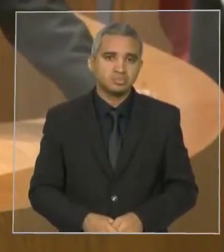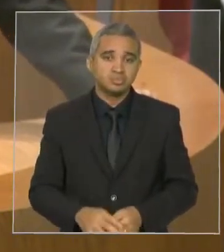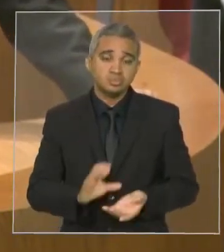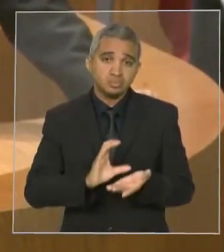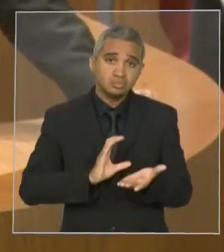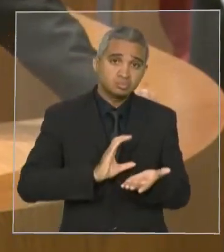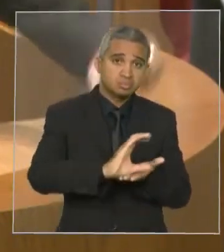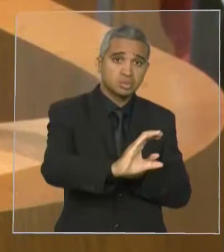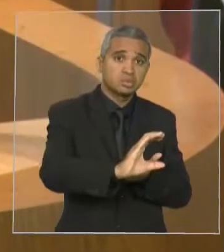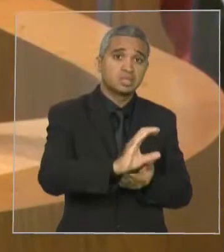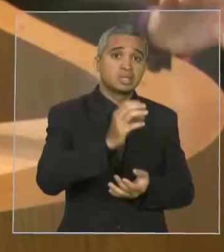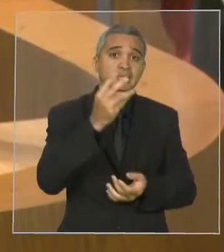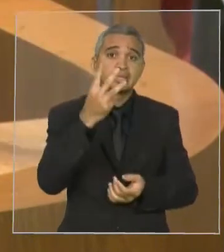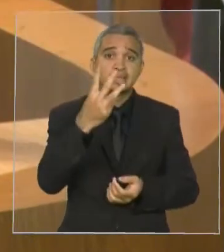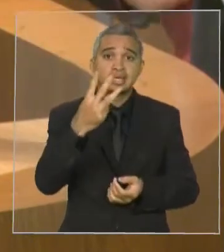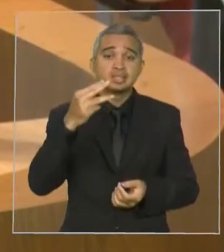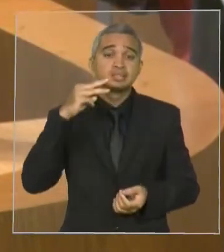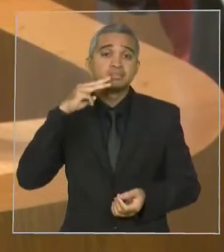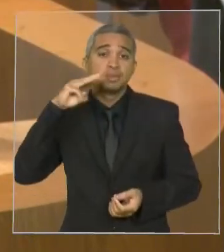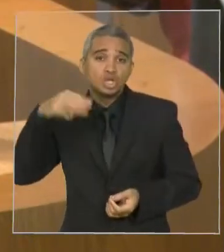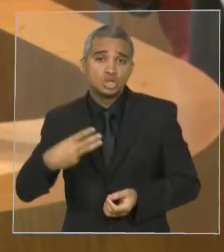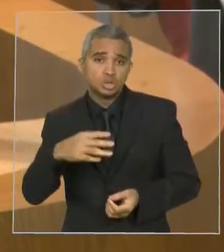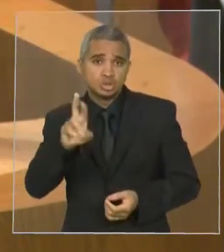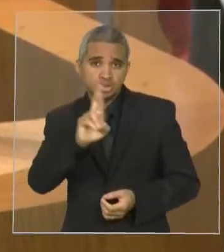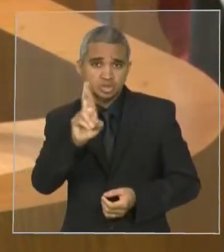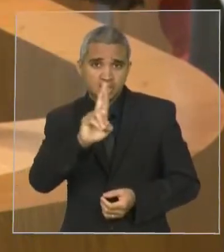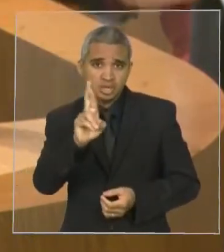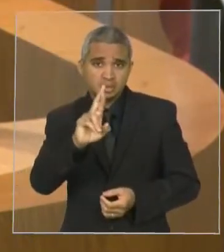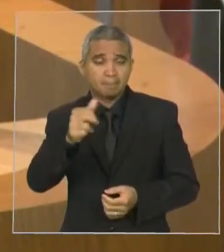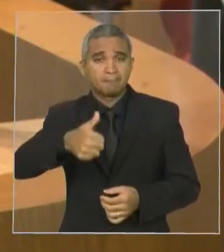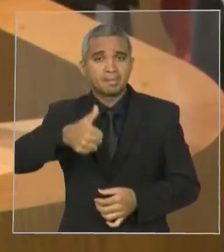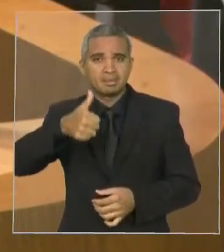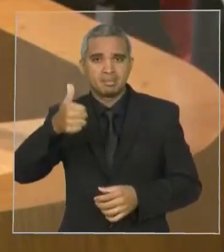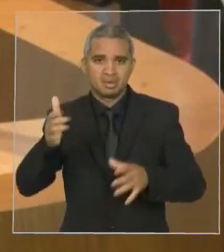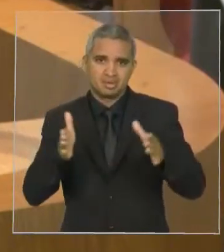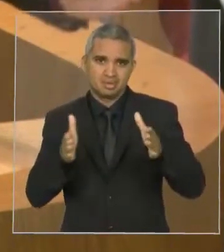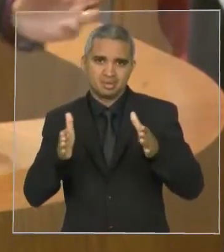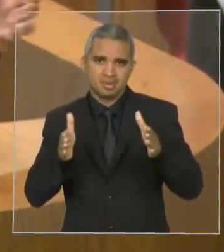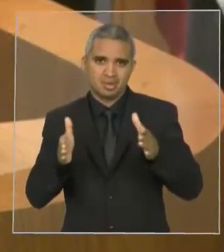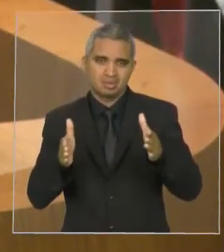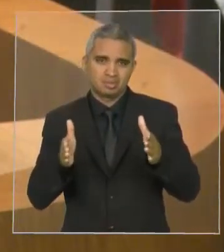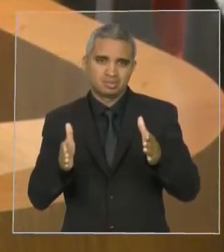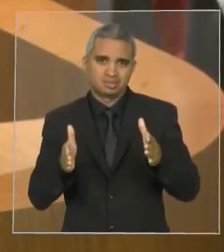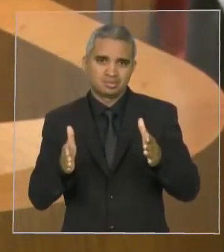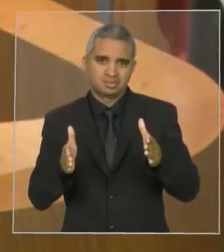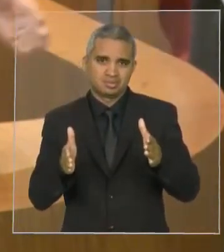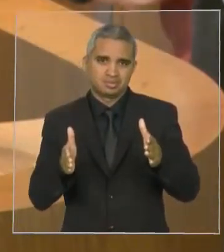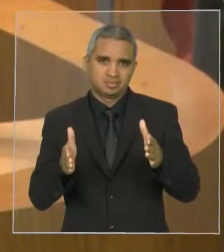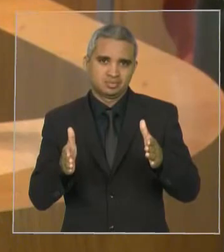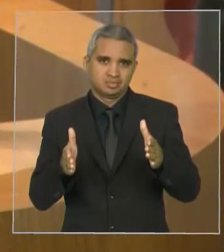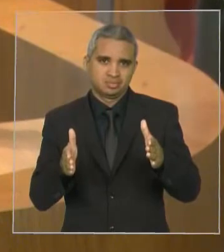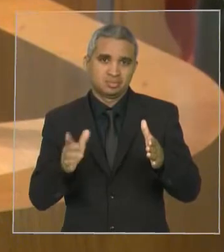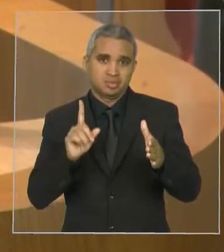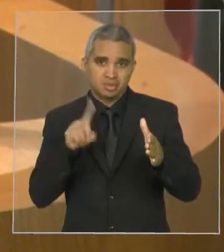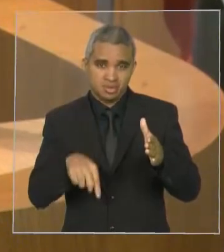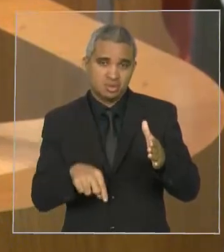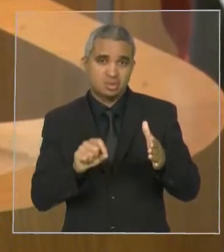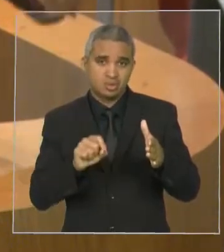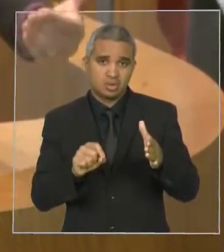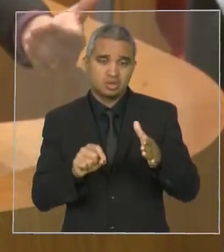reais era a primeira etapa a primeira etapa que compreende a contenção da erosão